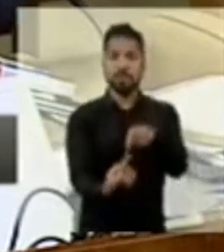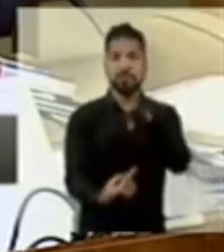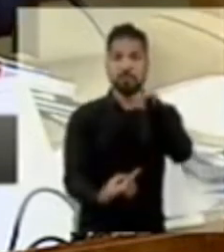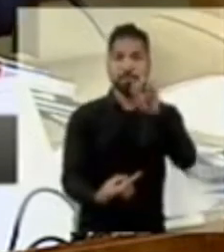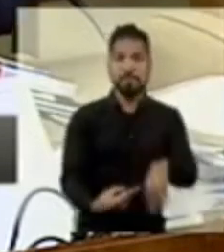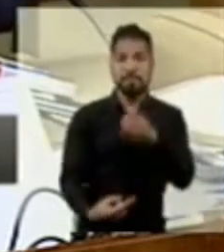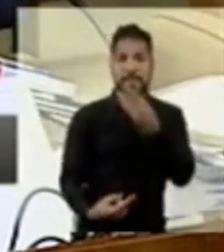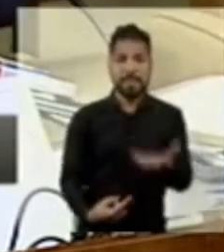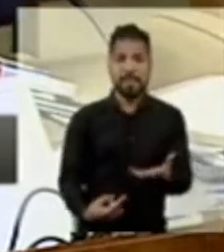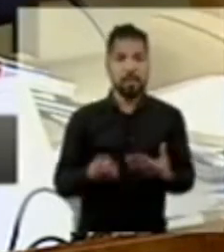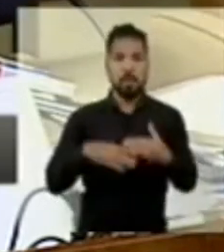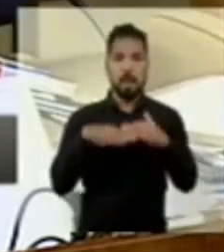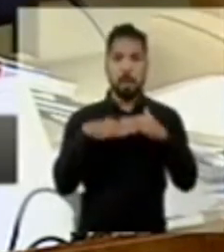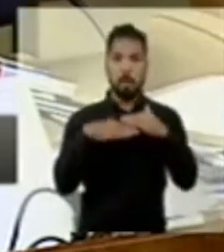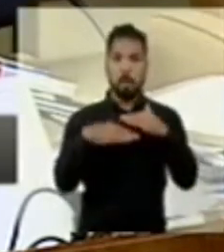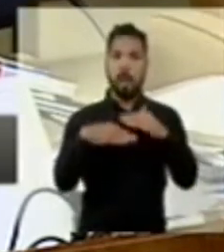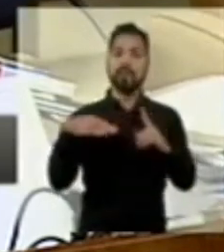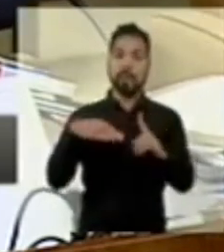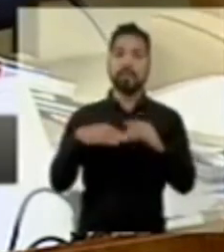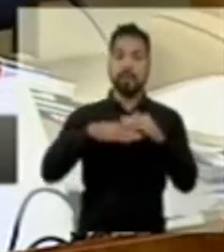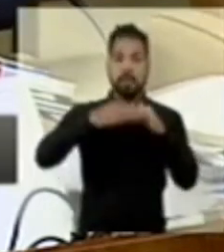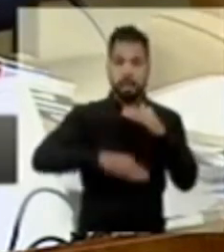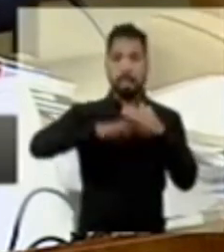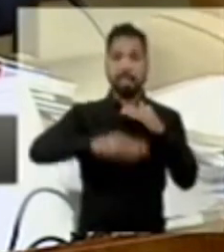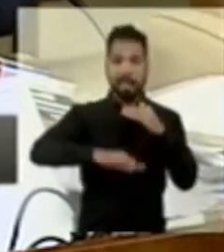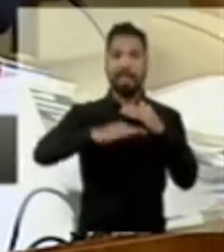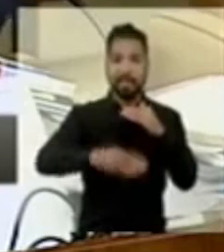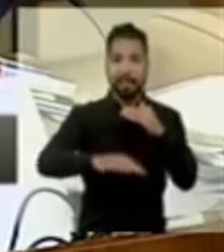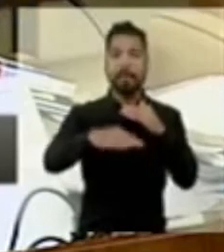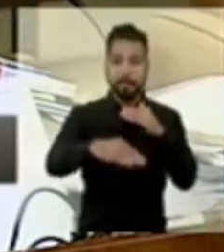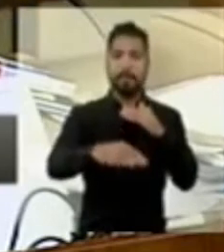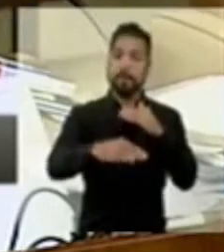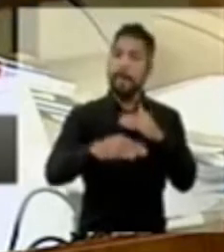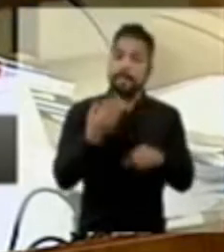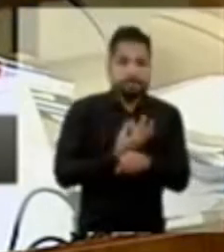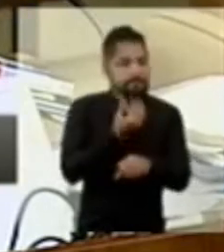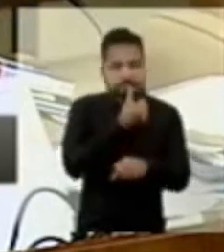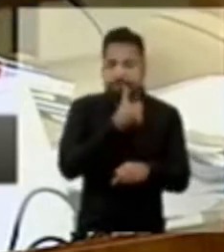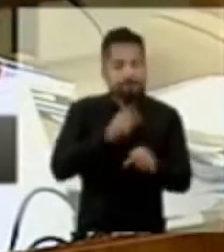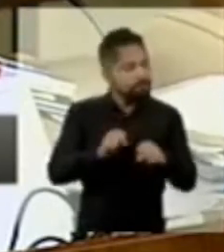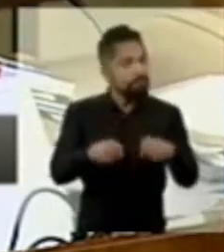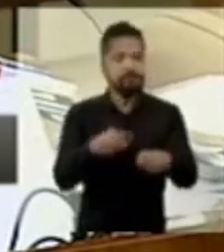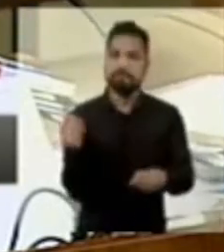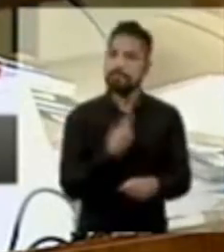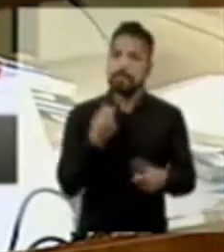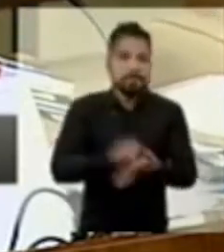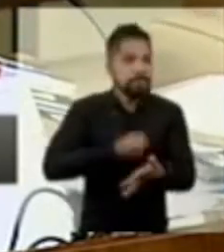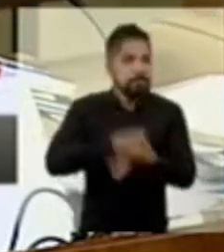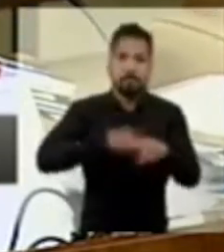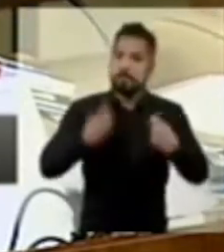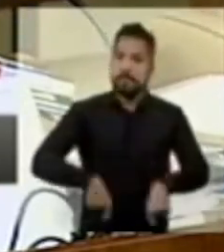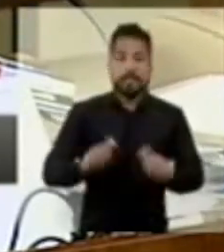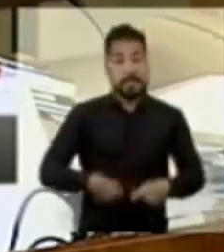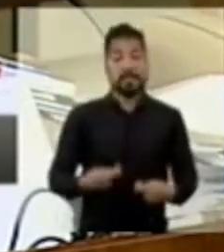linear mas esse é um passo atrás muito largo que nós vamos dar muito frustante